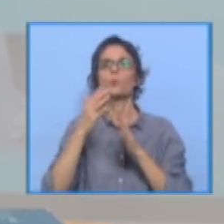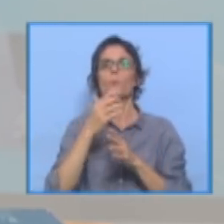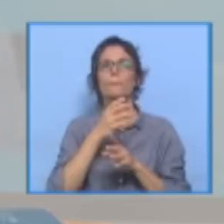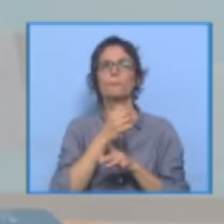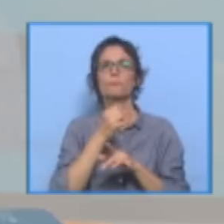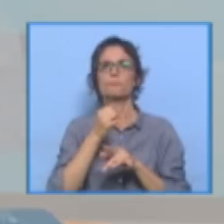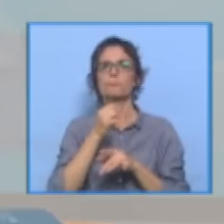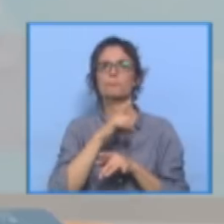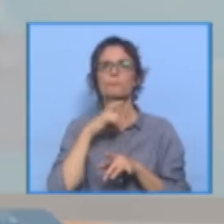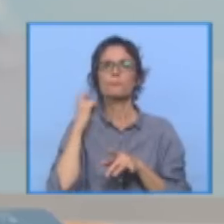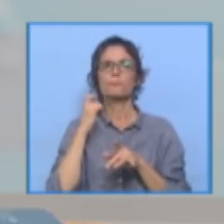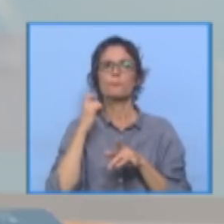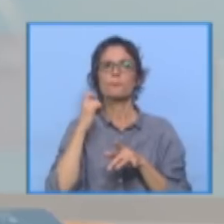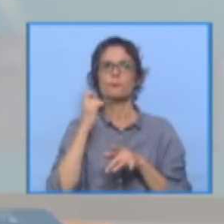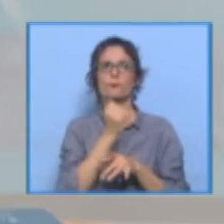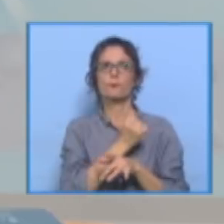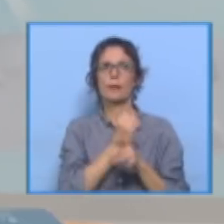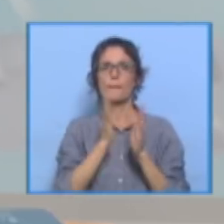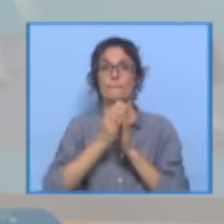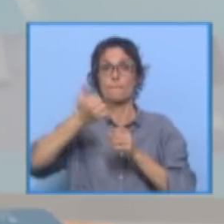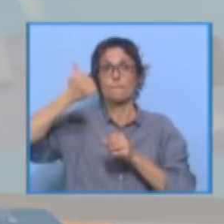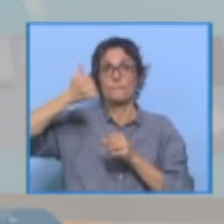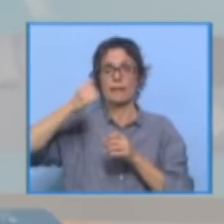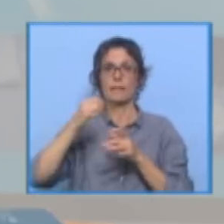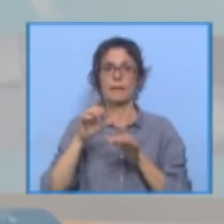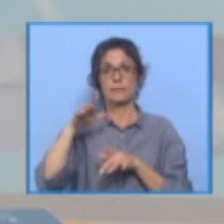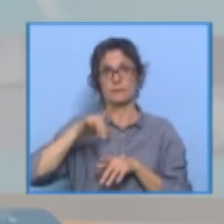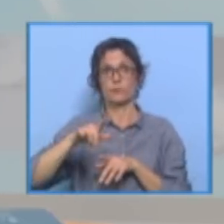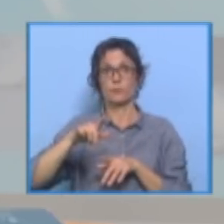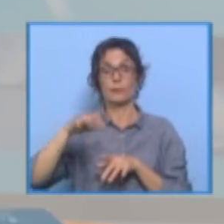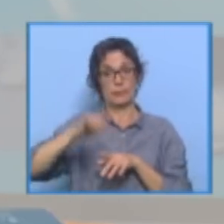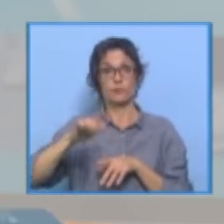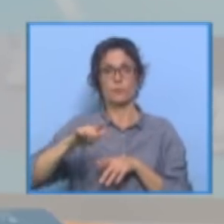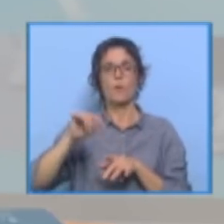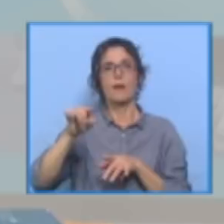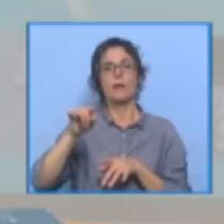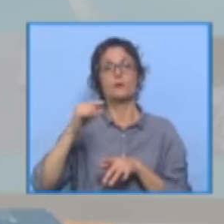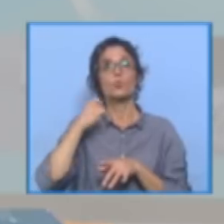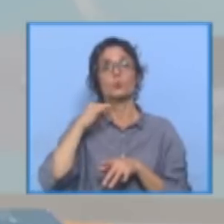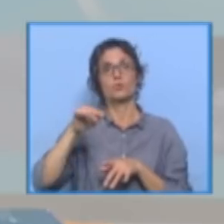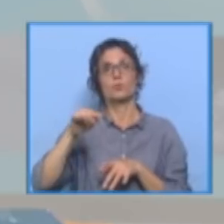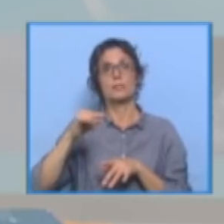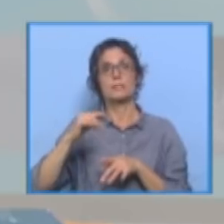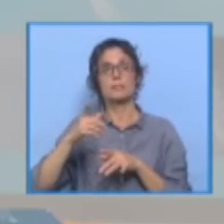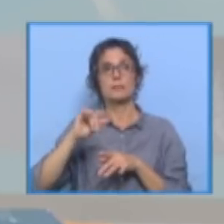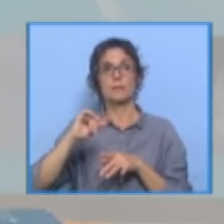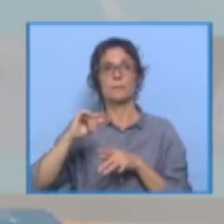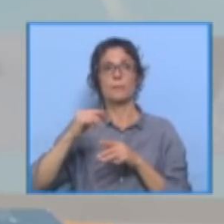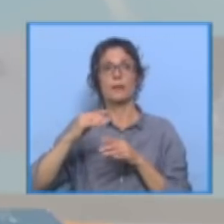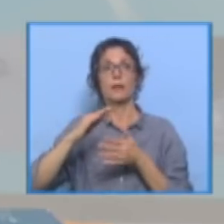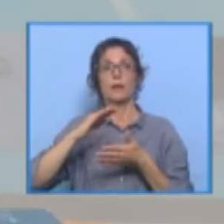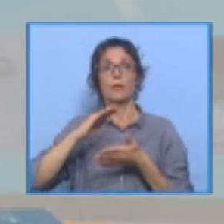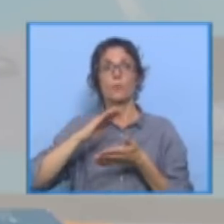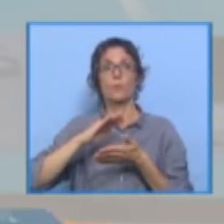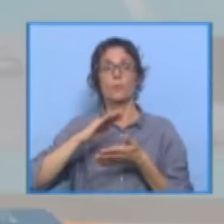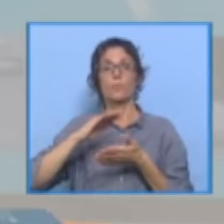presente e de nos apoiar. E vai continuar agora? E esse curso? Este curso terá depois uma segunda edição em outubro. Nós estamos agora a